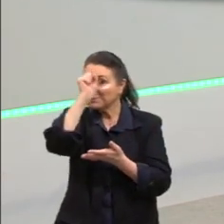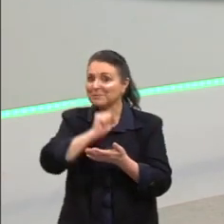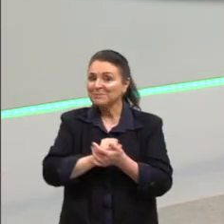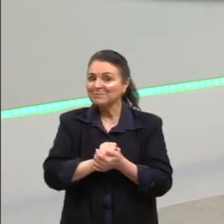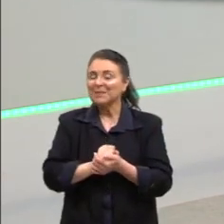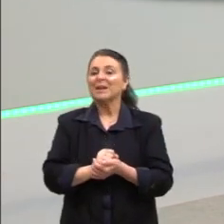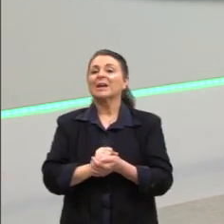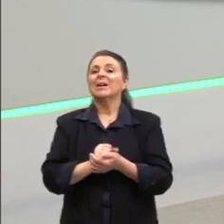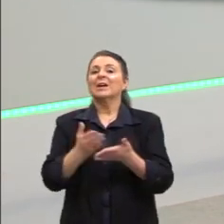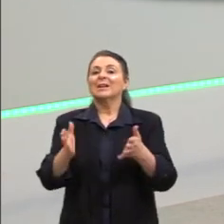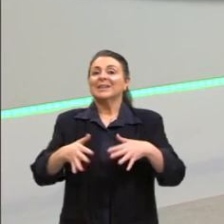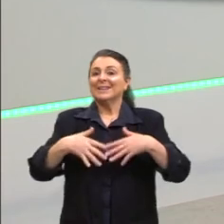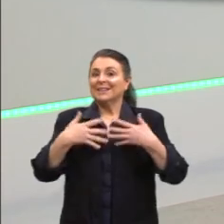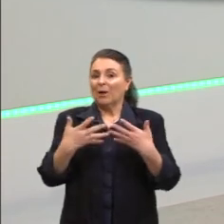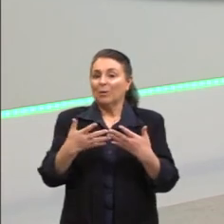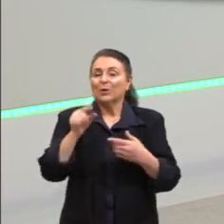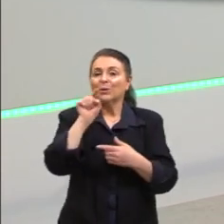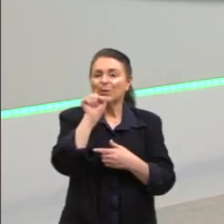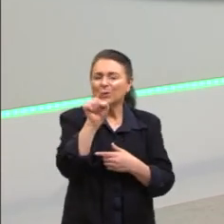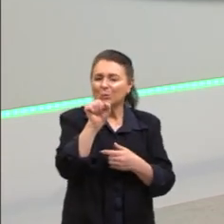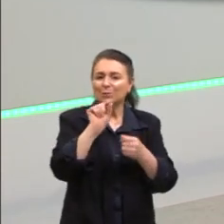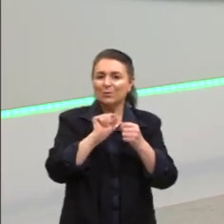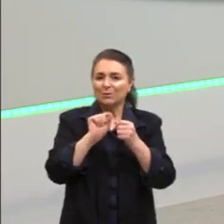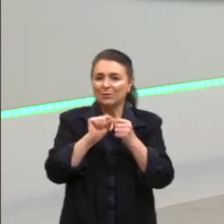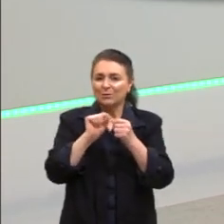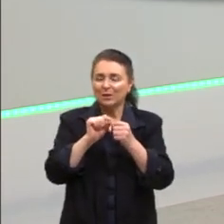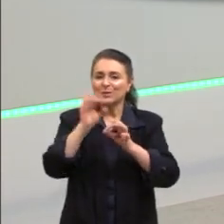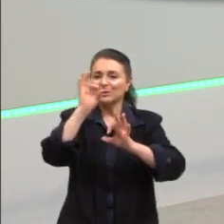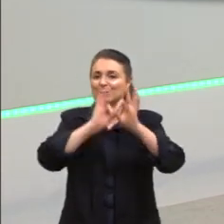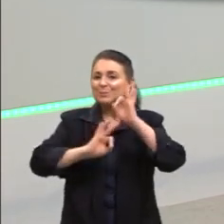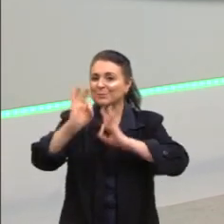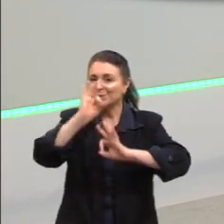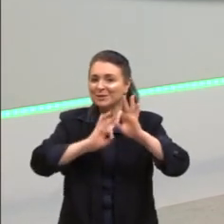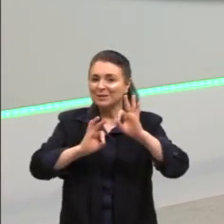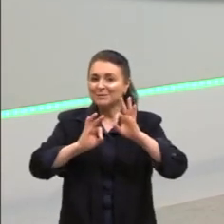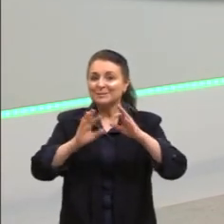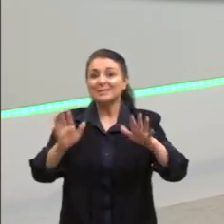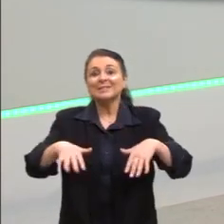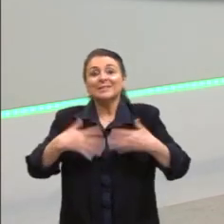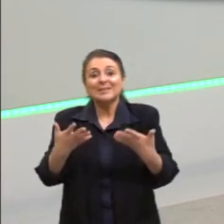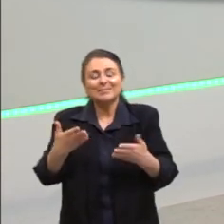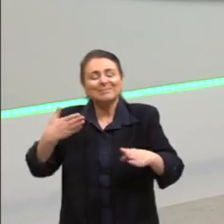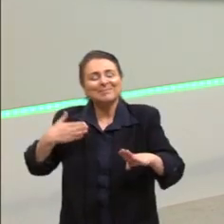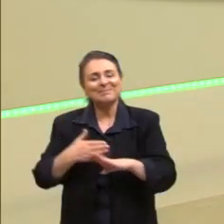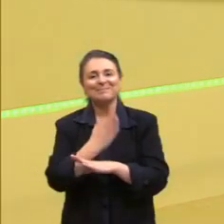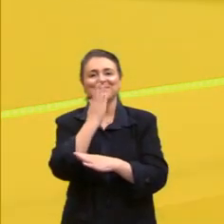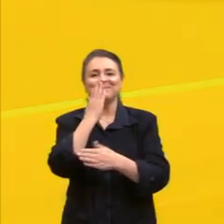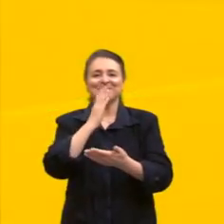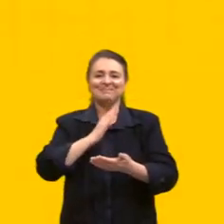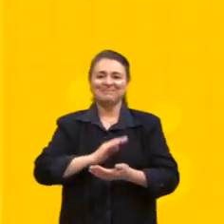a finalização, né, o que vocês fizeram aí com o projeto e partiu passar.